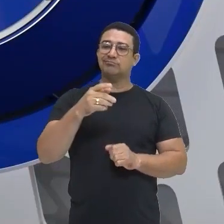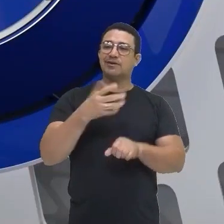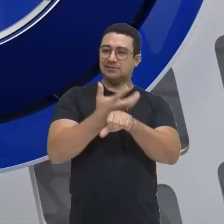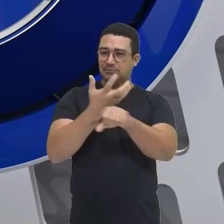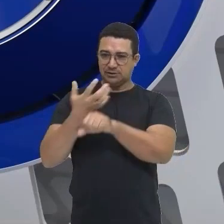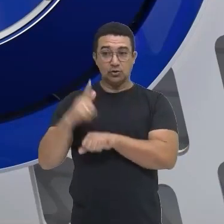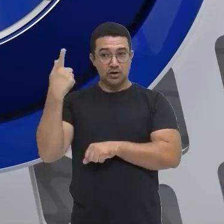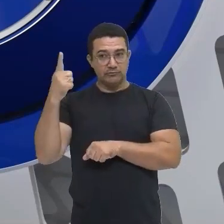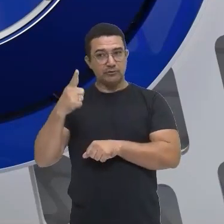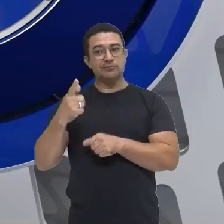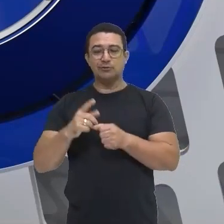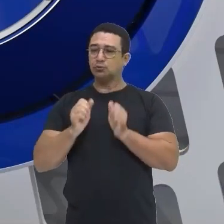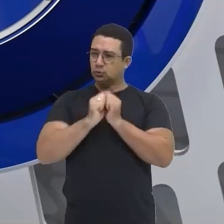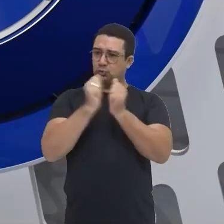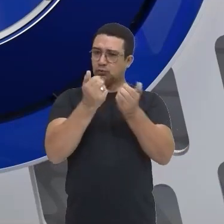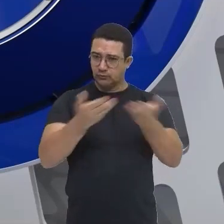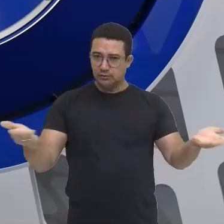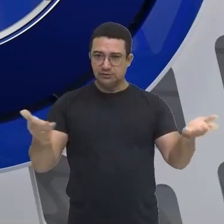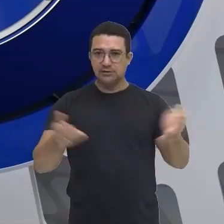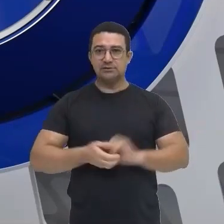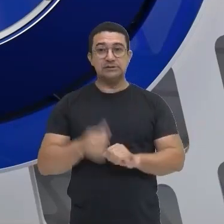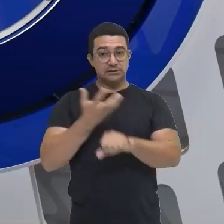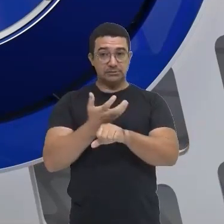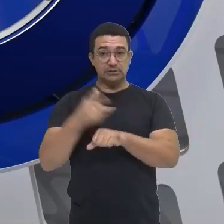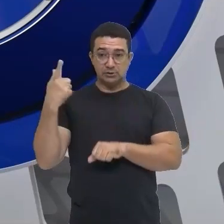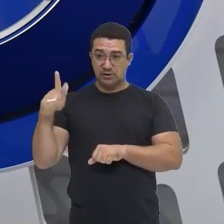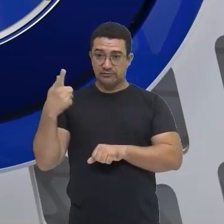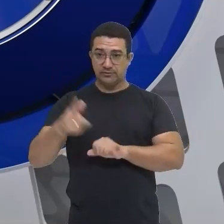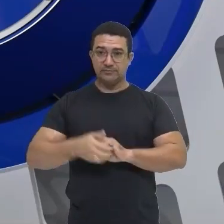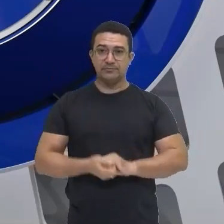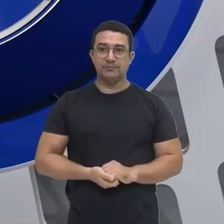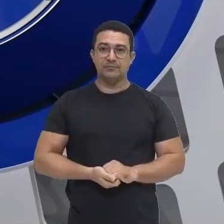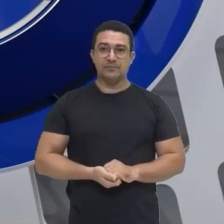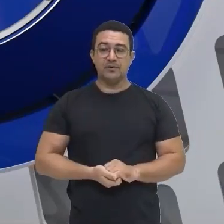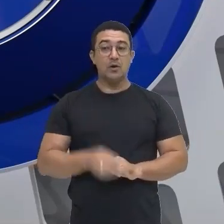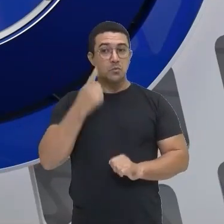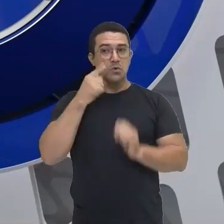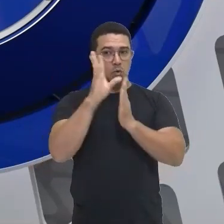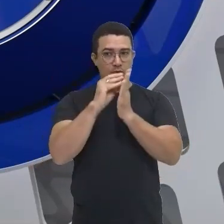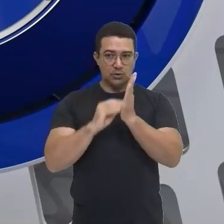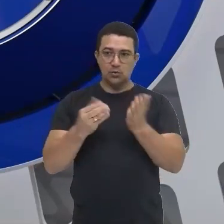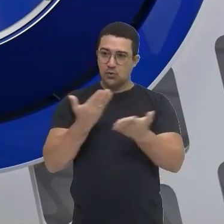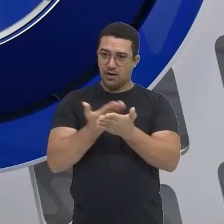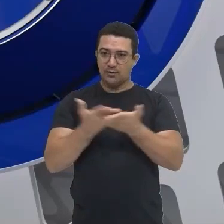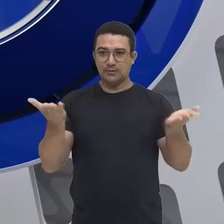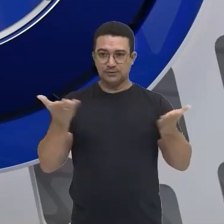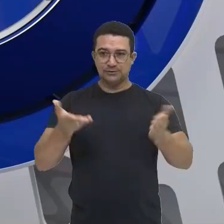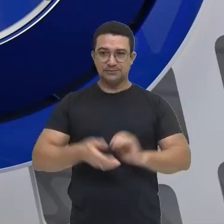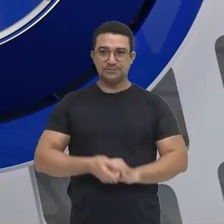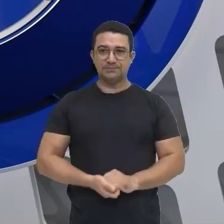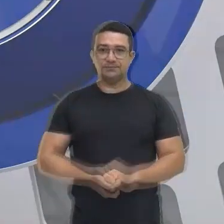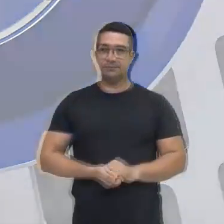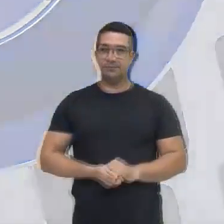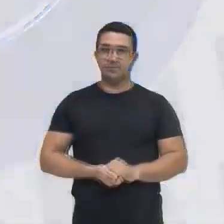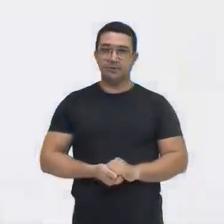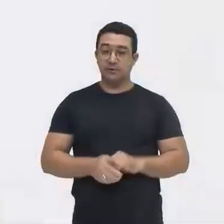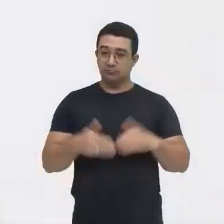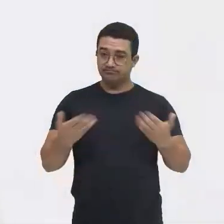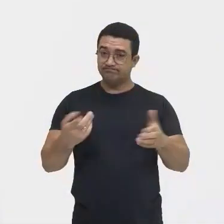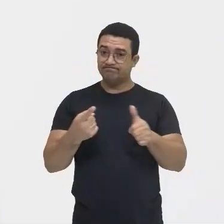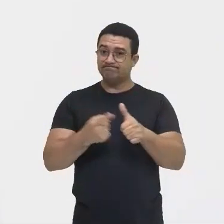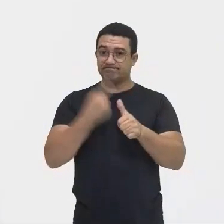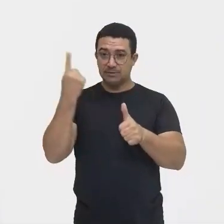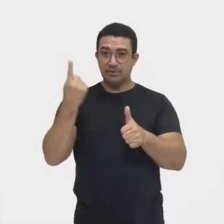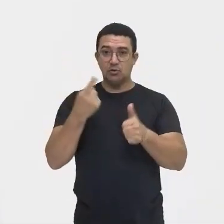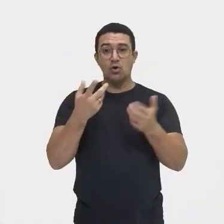vou acompanhar vocês durante esse período todo, tá bom? Desse módulo da disciplina Geografia. Vamos lá ao conteúdo da aula de hoje?